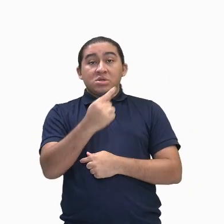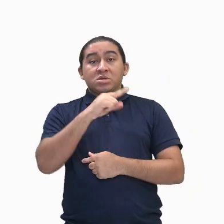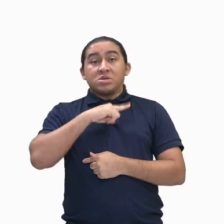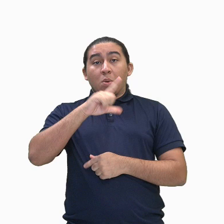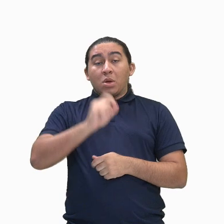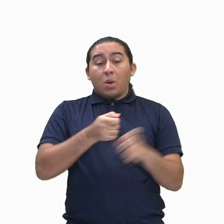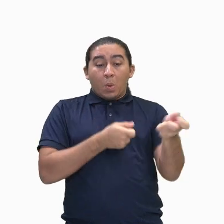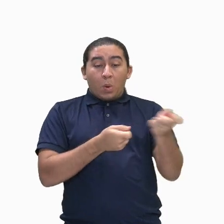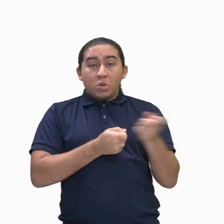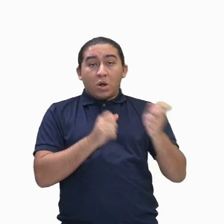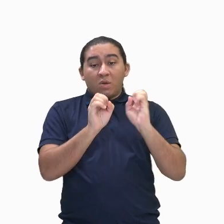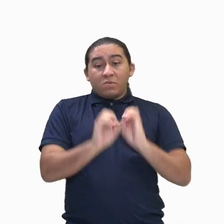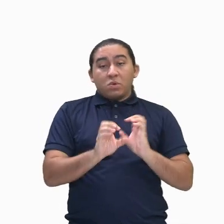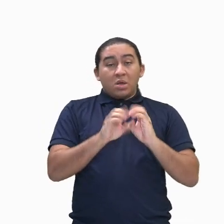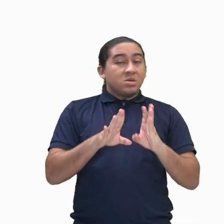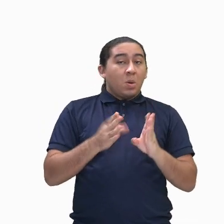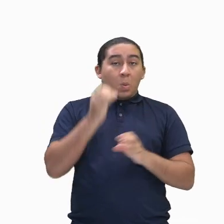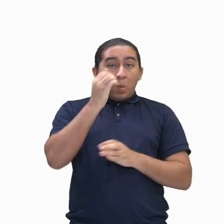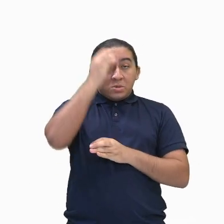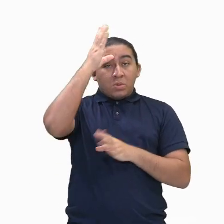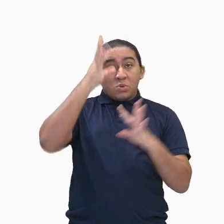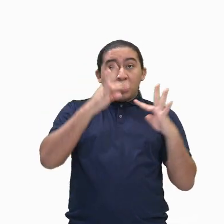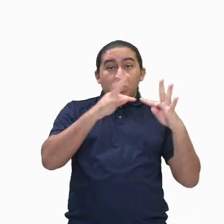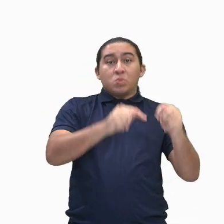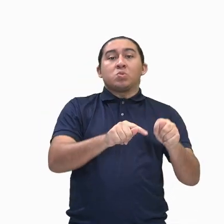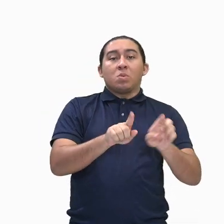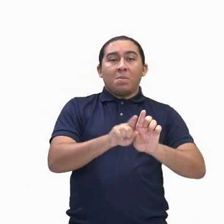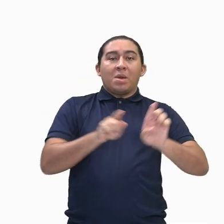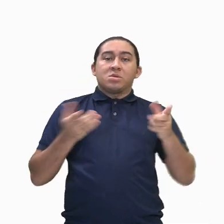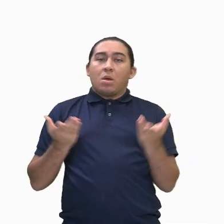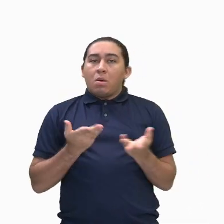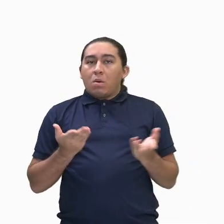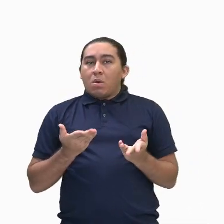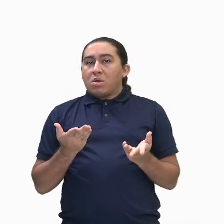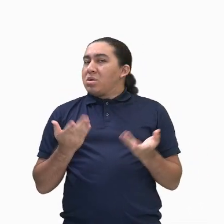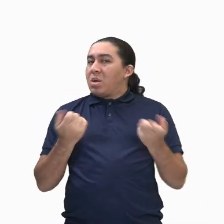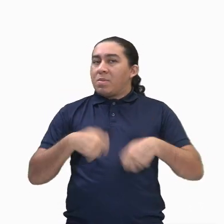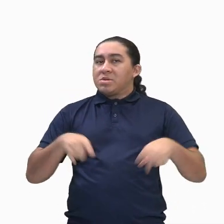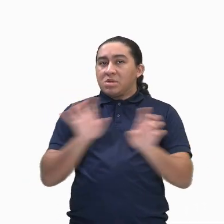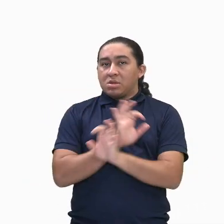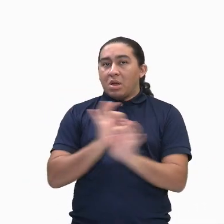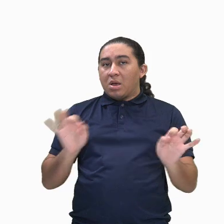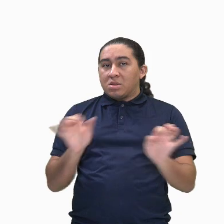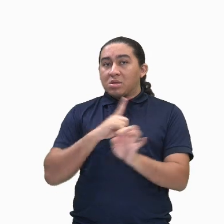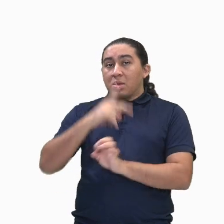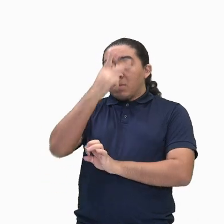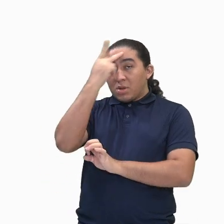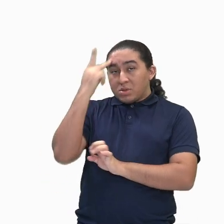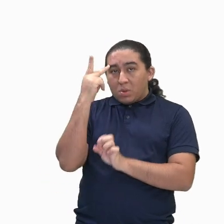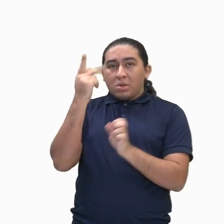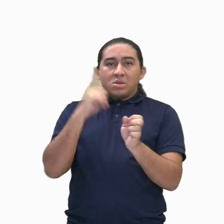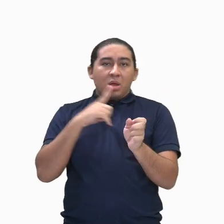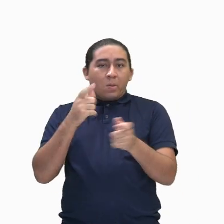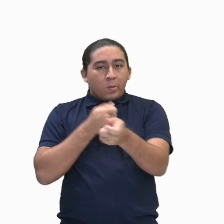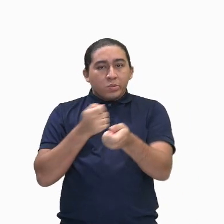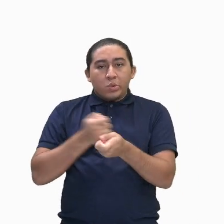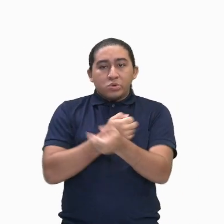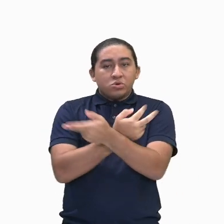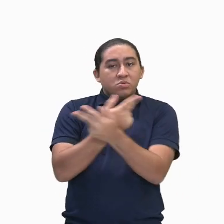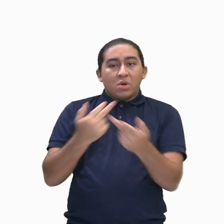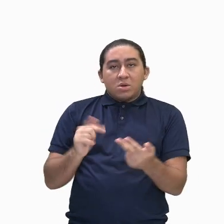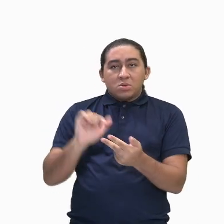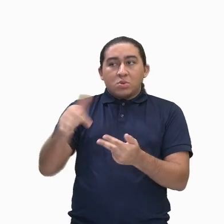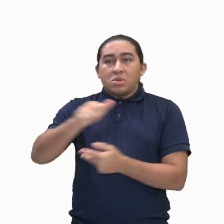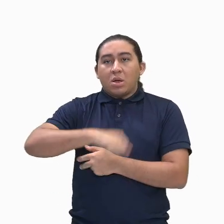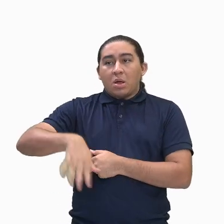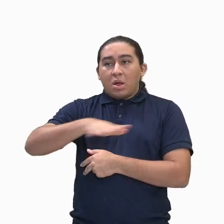educação, e agora não, é necessário que mais pessoas passassem também a ter o domínio da leitura, da escrita e de diversas outras áreas de